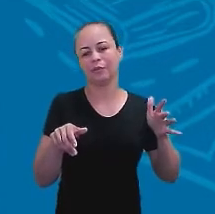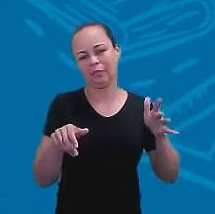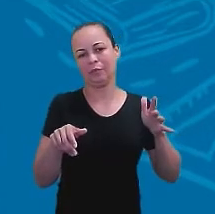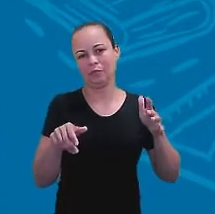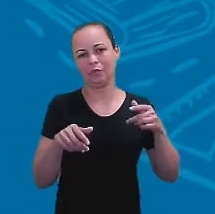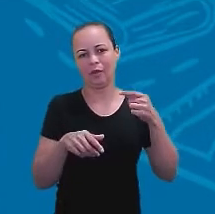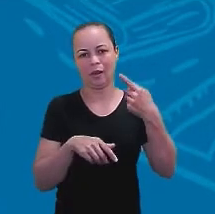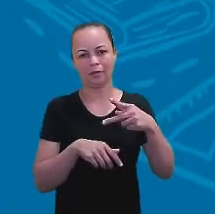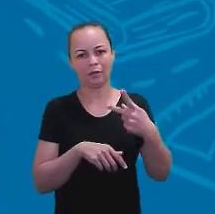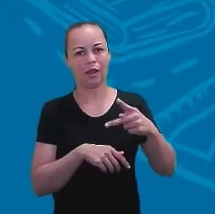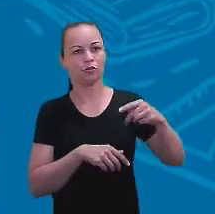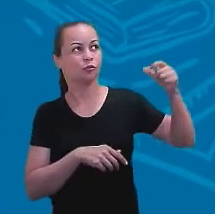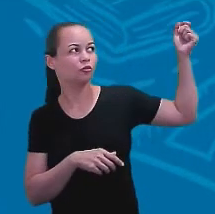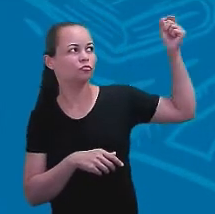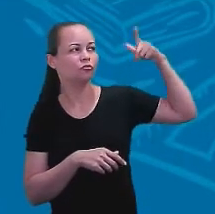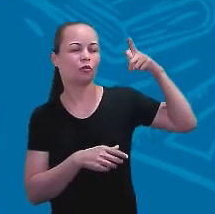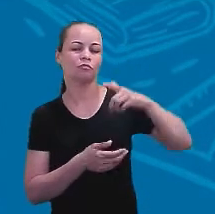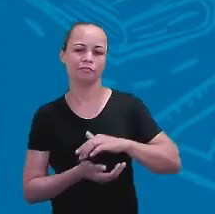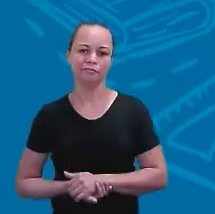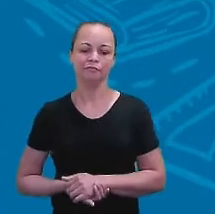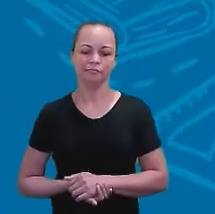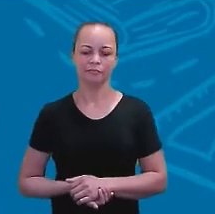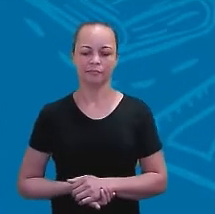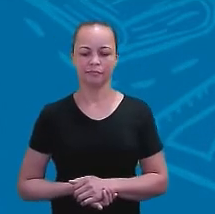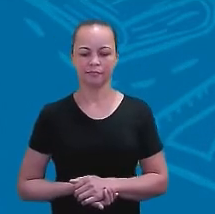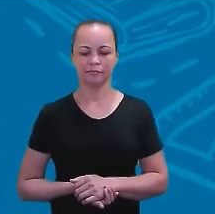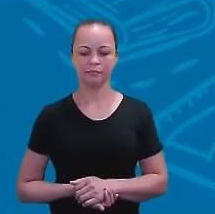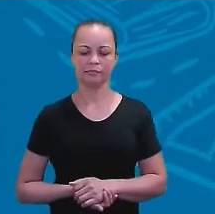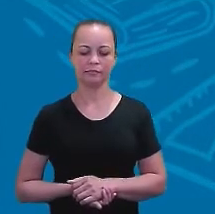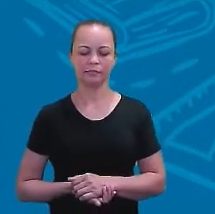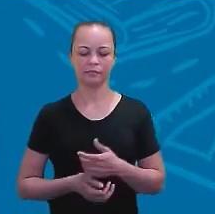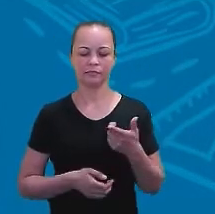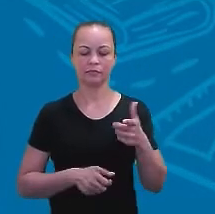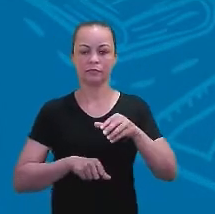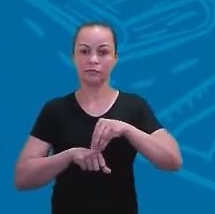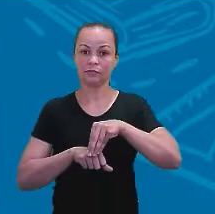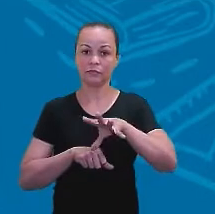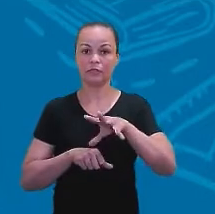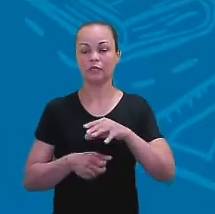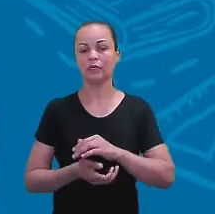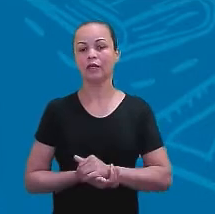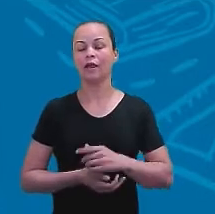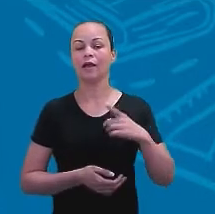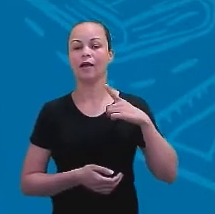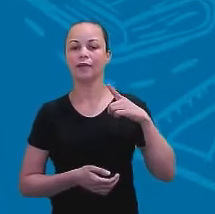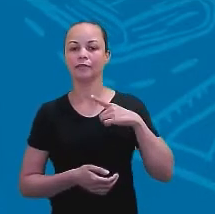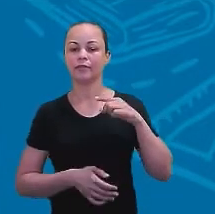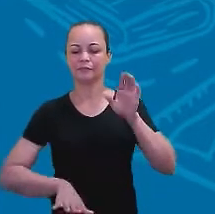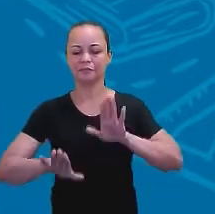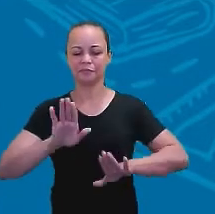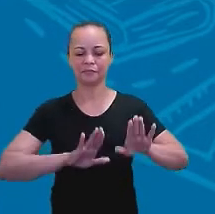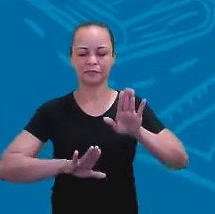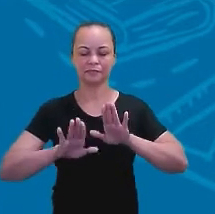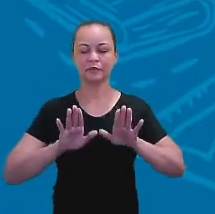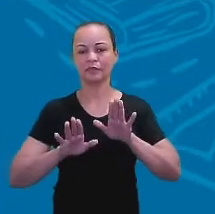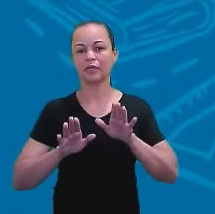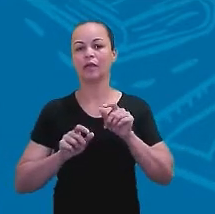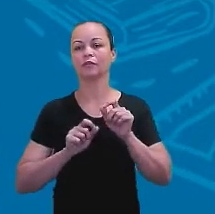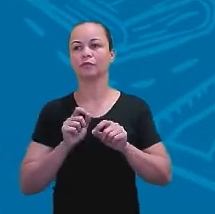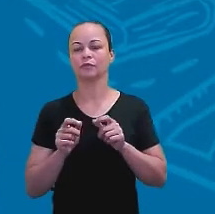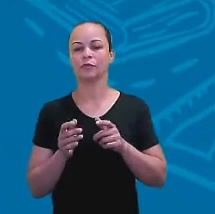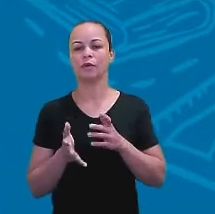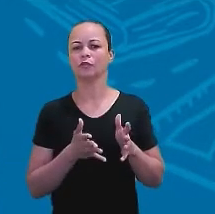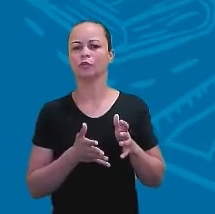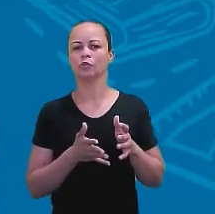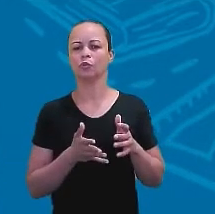ela está exposta ao sol, tá certo? Uma outra dica é ter cuidado quando o sol